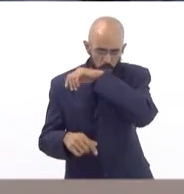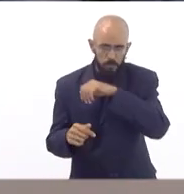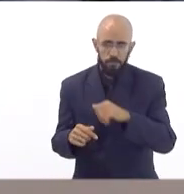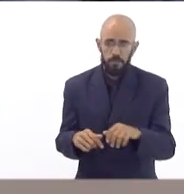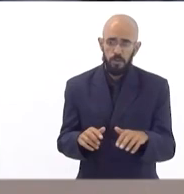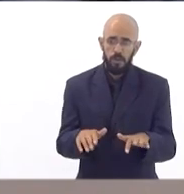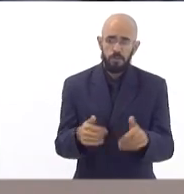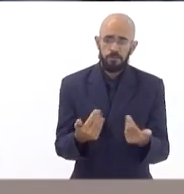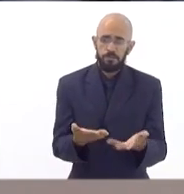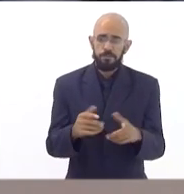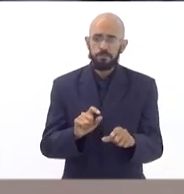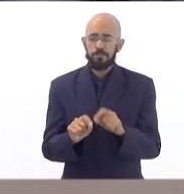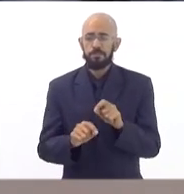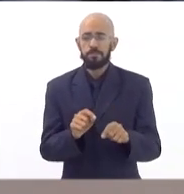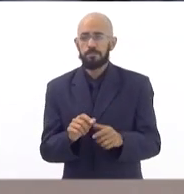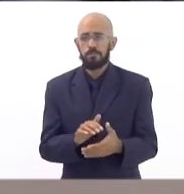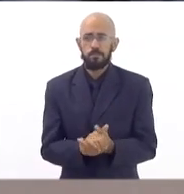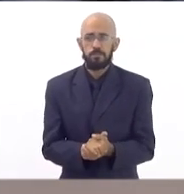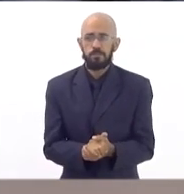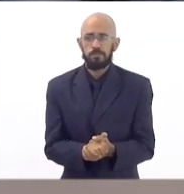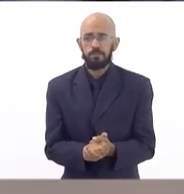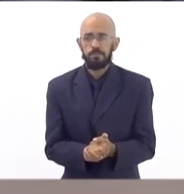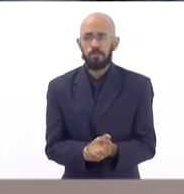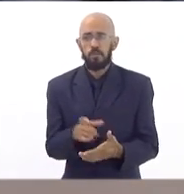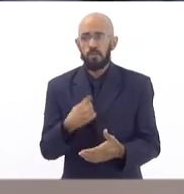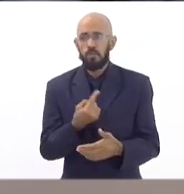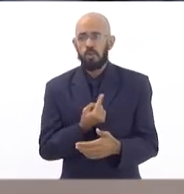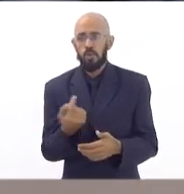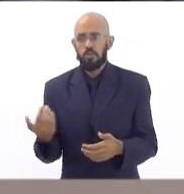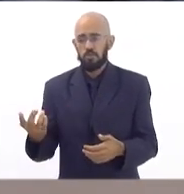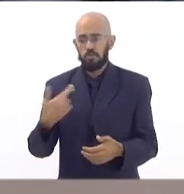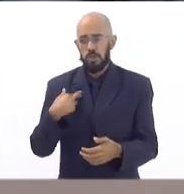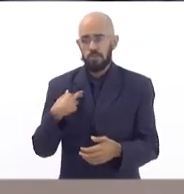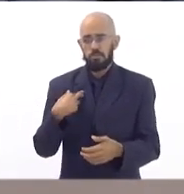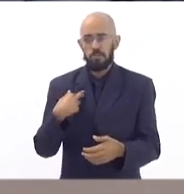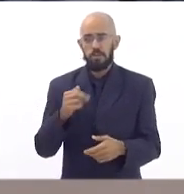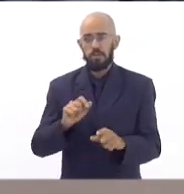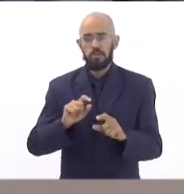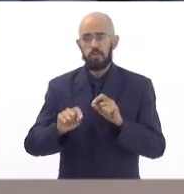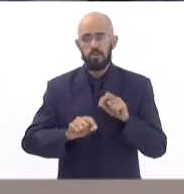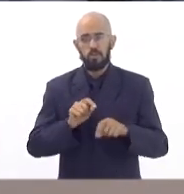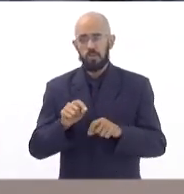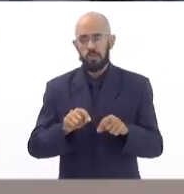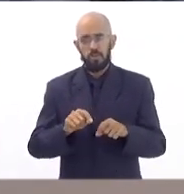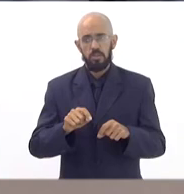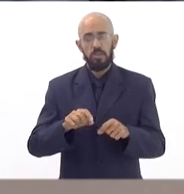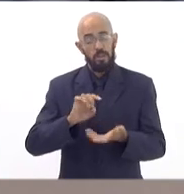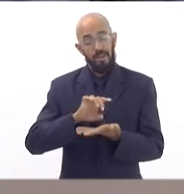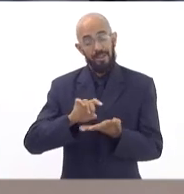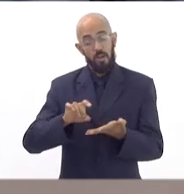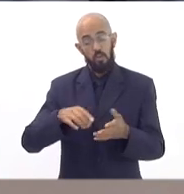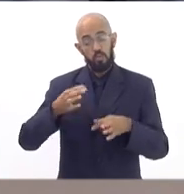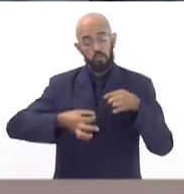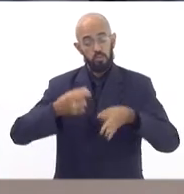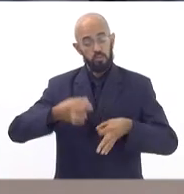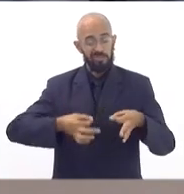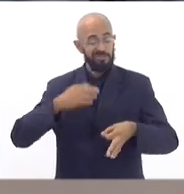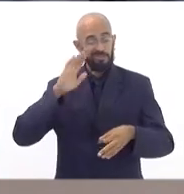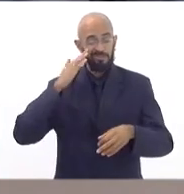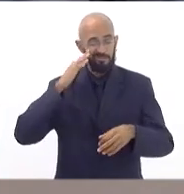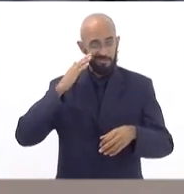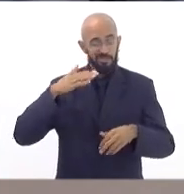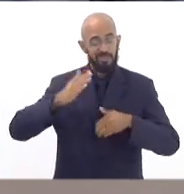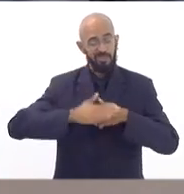é que a gente teve como resposta é que cada gente tem o seu entendimento até a sua sua